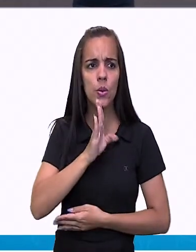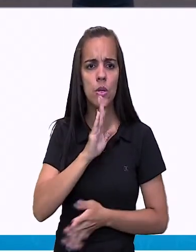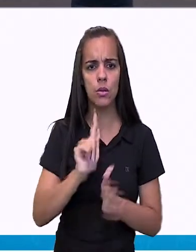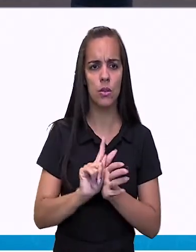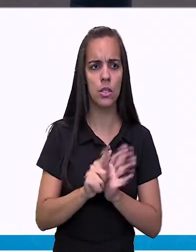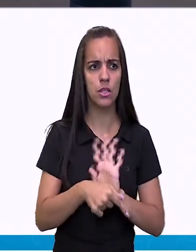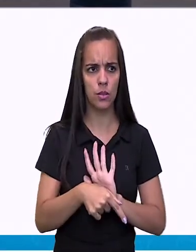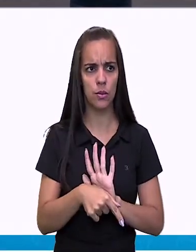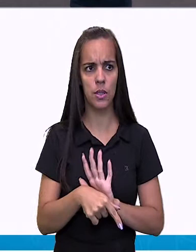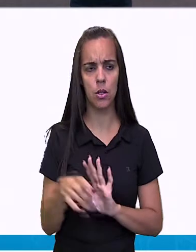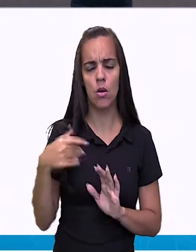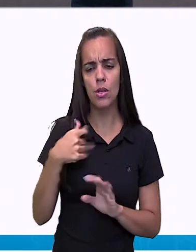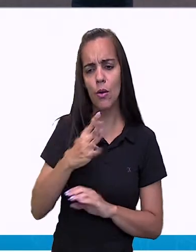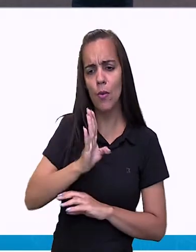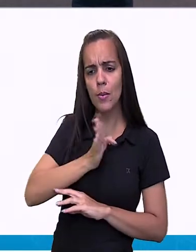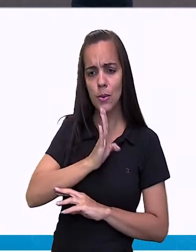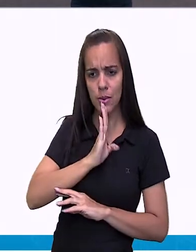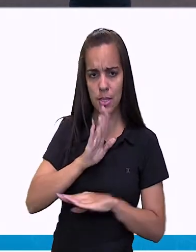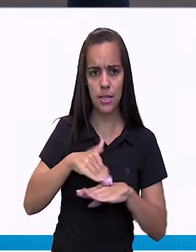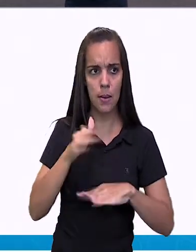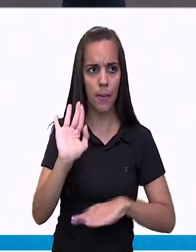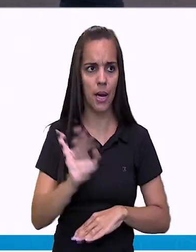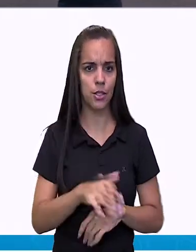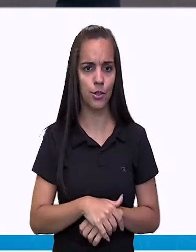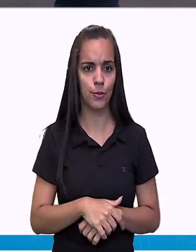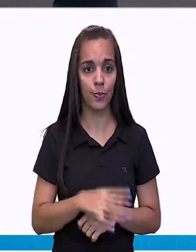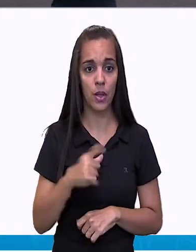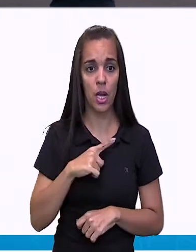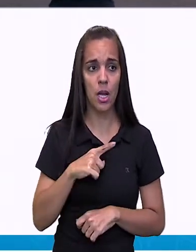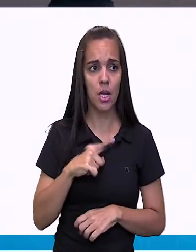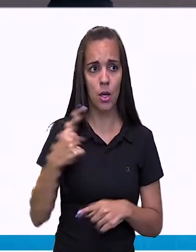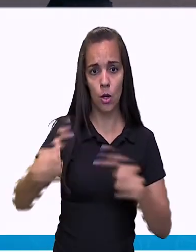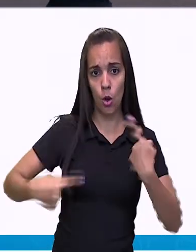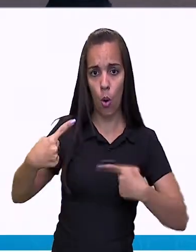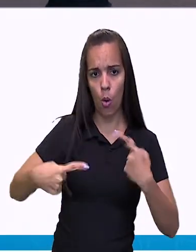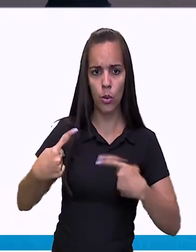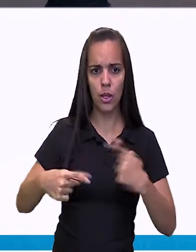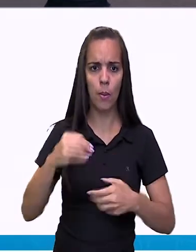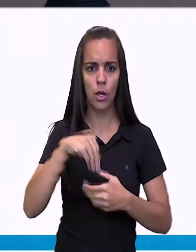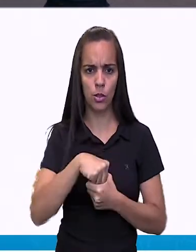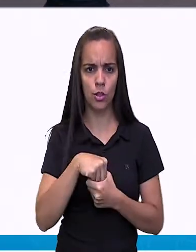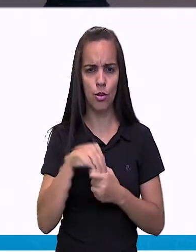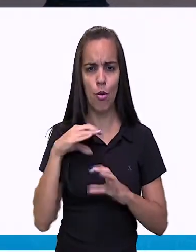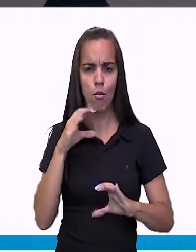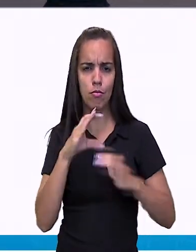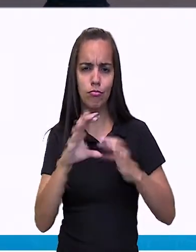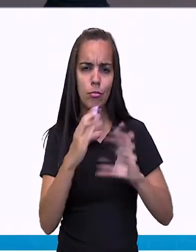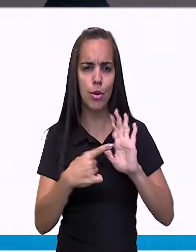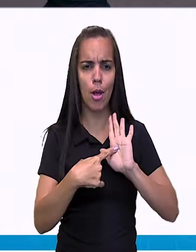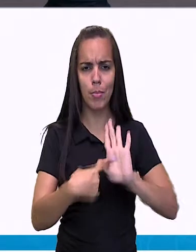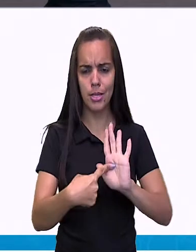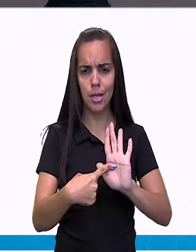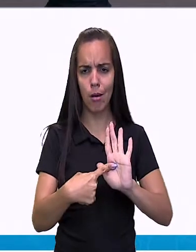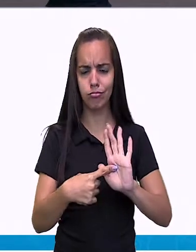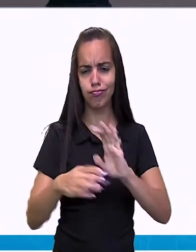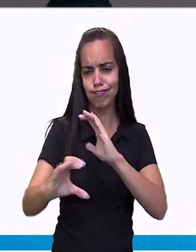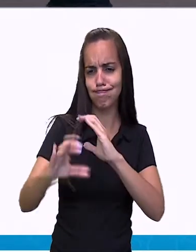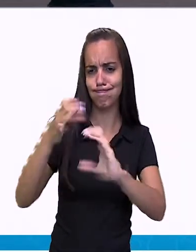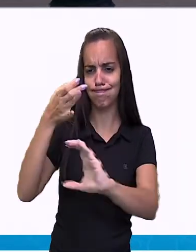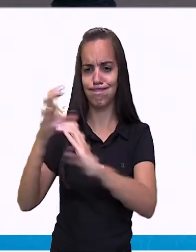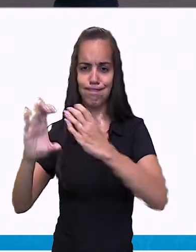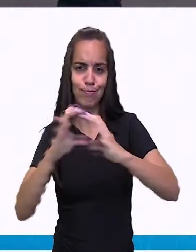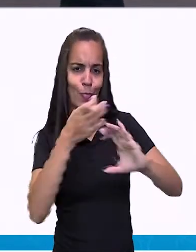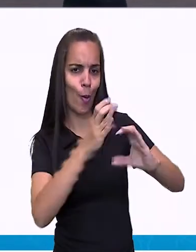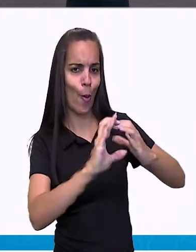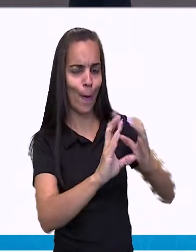Conhecendo um pouco mais sobre esse gênero. O debate é comum que ele é apresentado aonde? Nos meios de comunicação. Assistimos